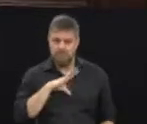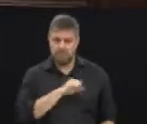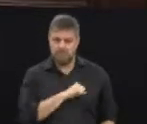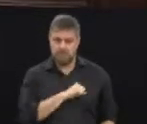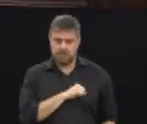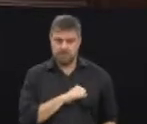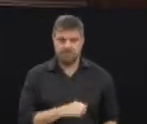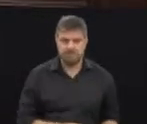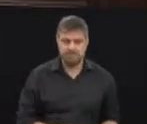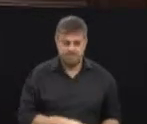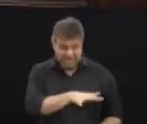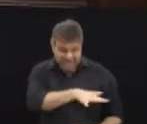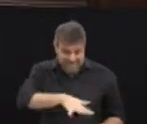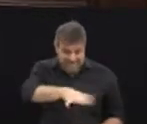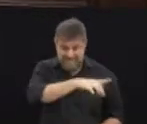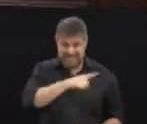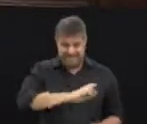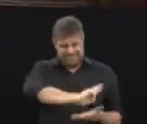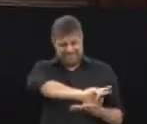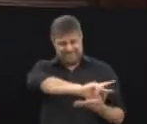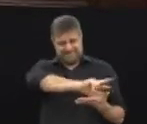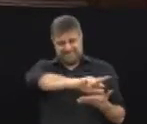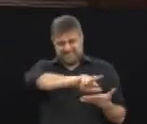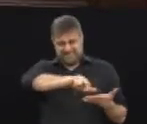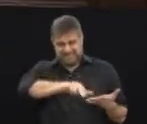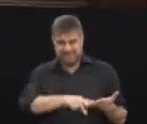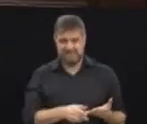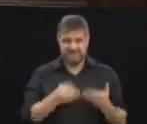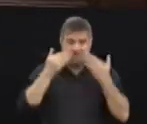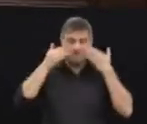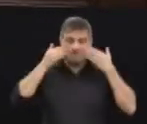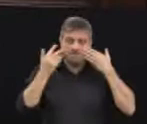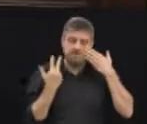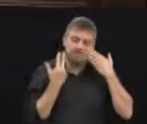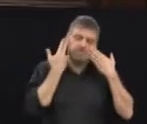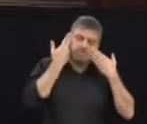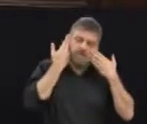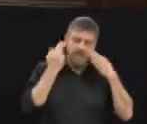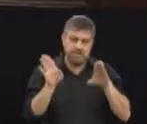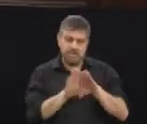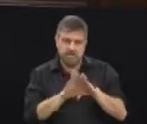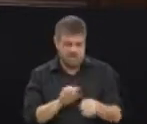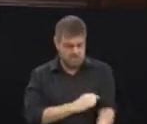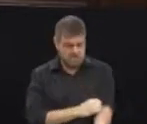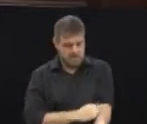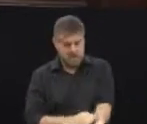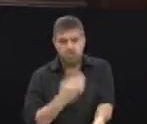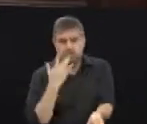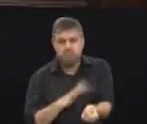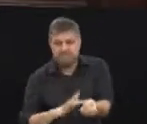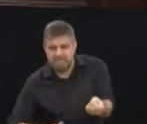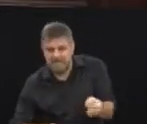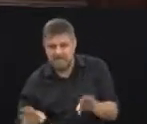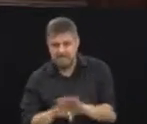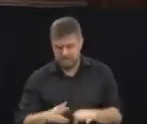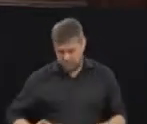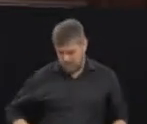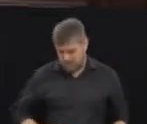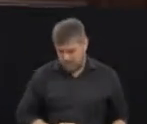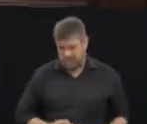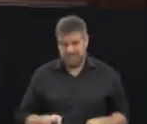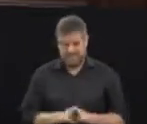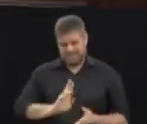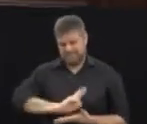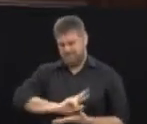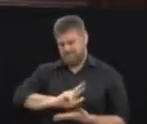Dentro da área cirúrgica, existem várias especialidades, existe cirurgia plástica, existe cirurgia vascular, existe cirurgia do aparelho